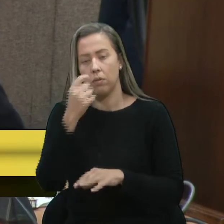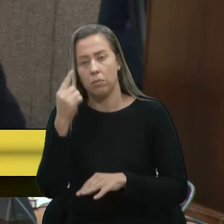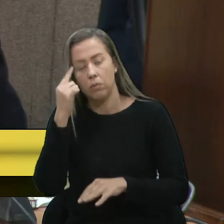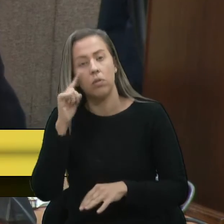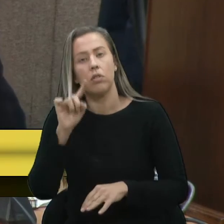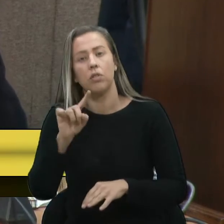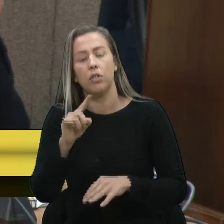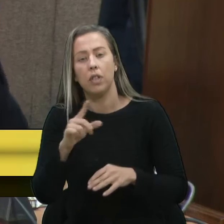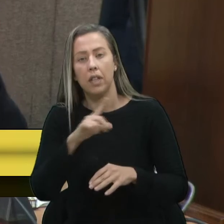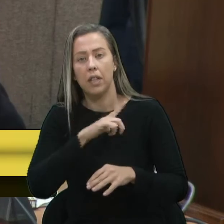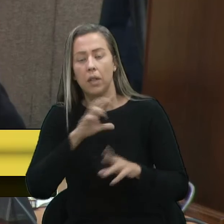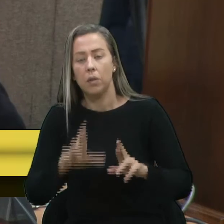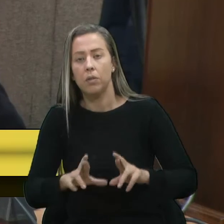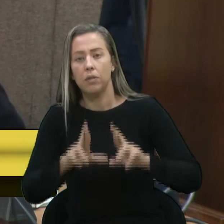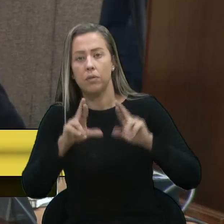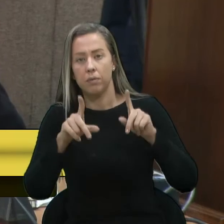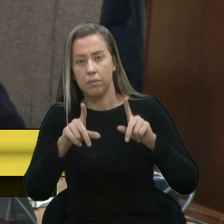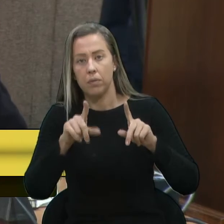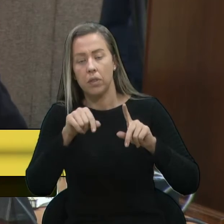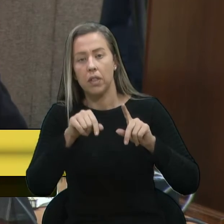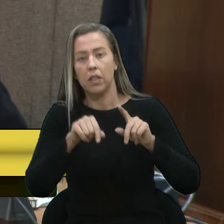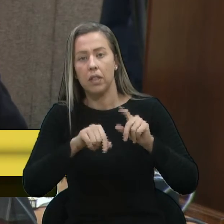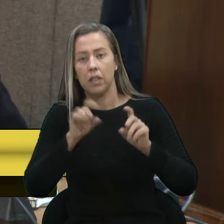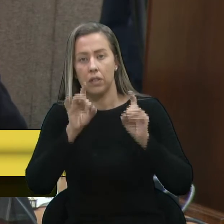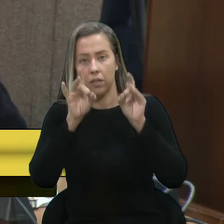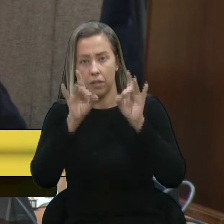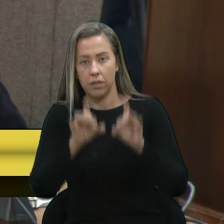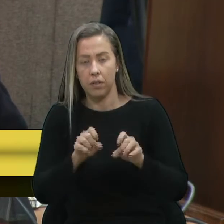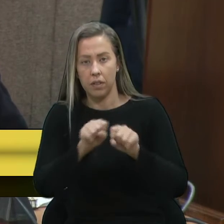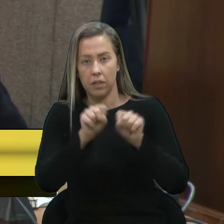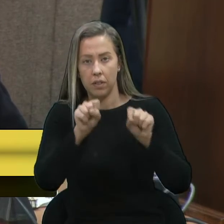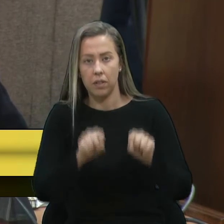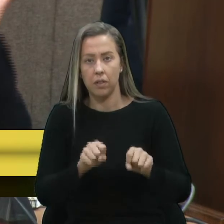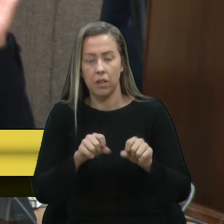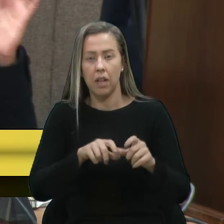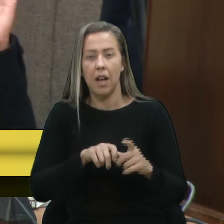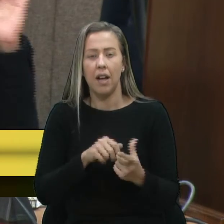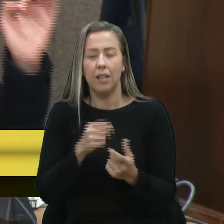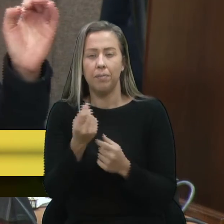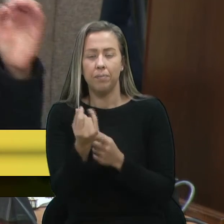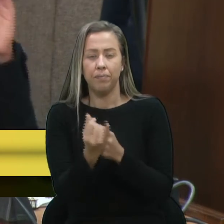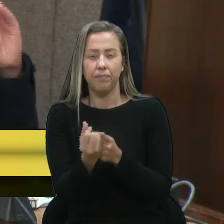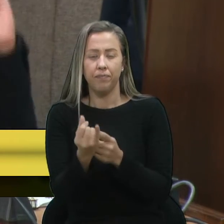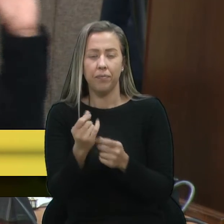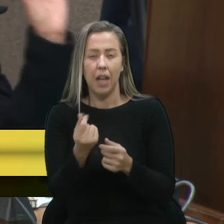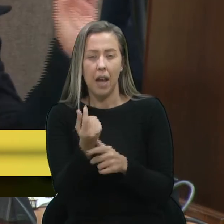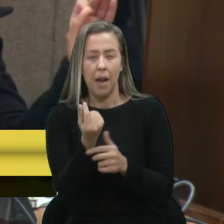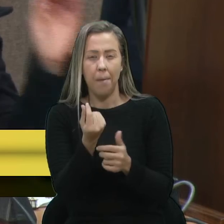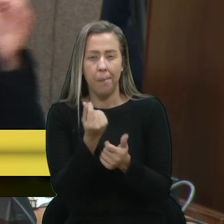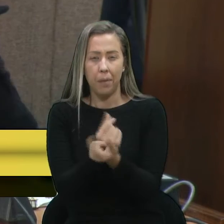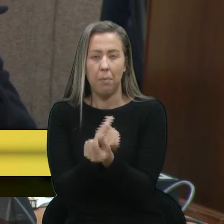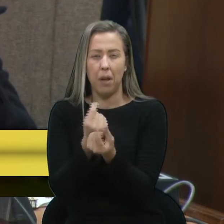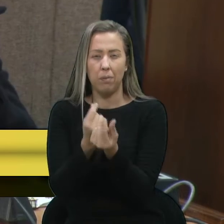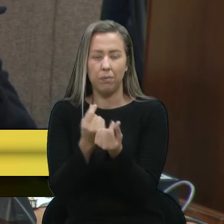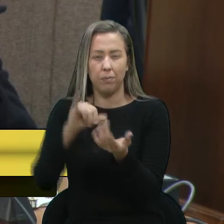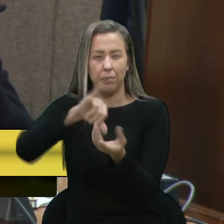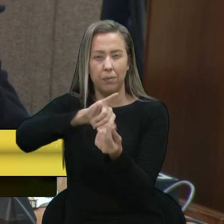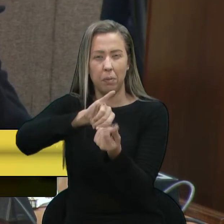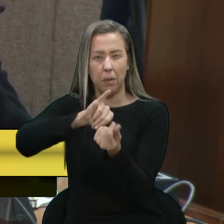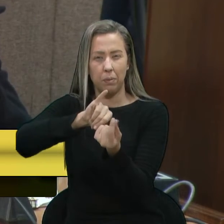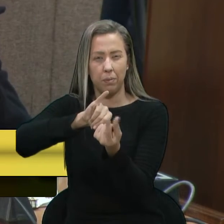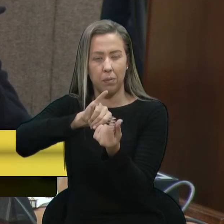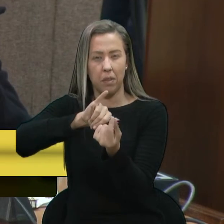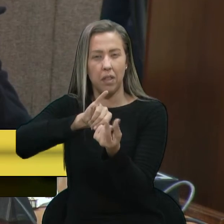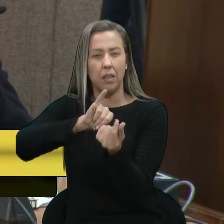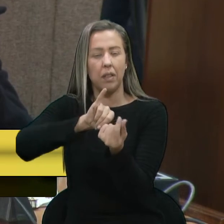que agora com uma diferença. É vendido pelo sistema capitalista que isso é a modernização do trabalho, que eles